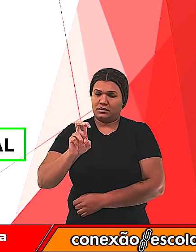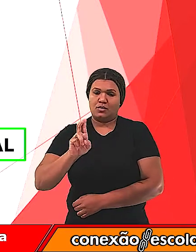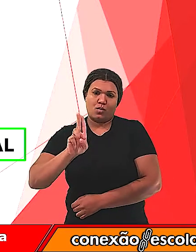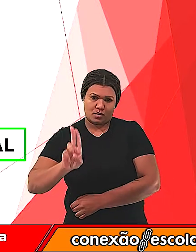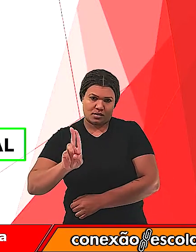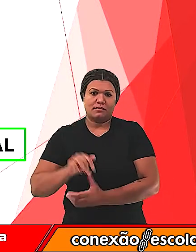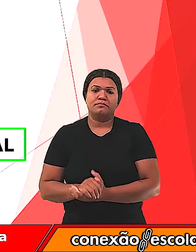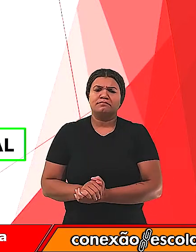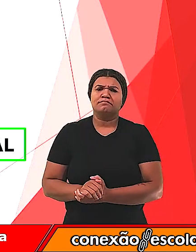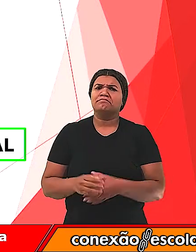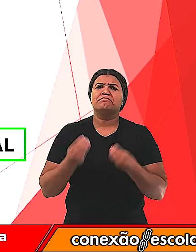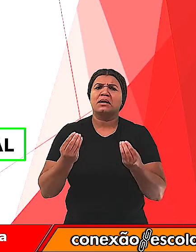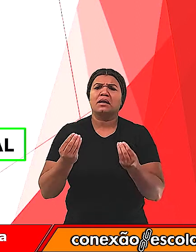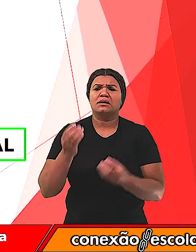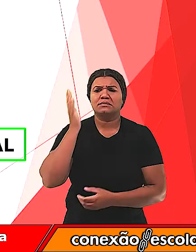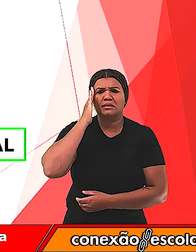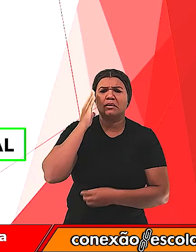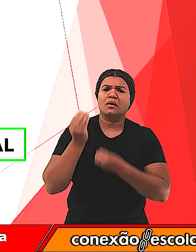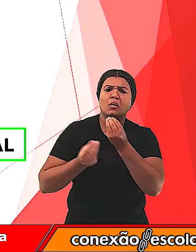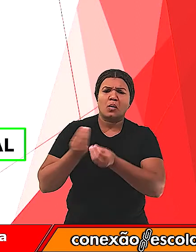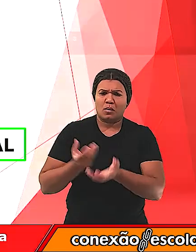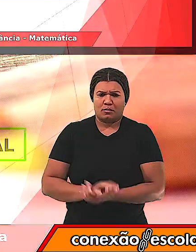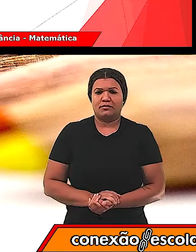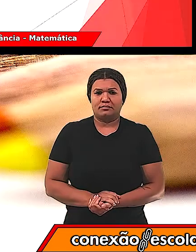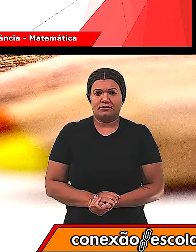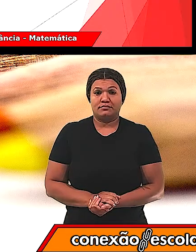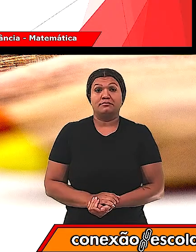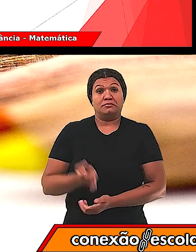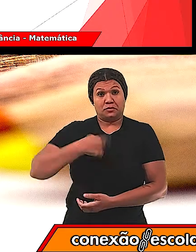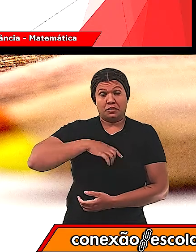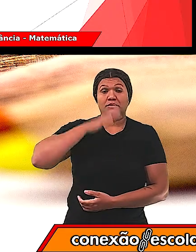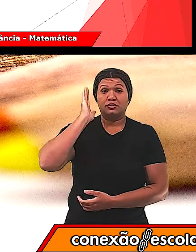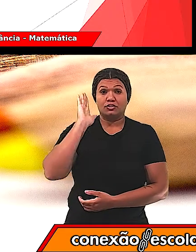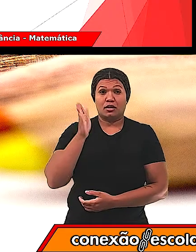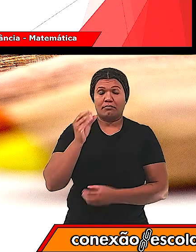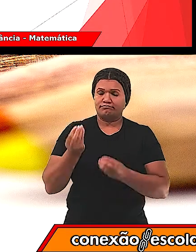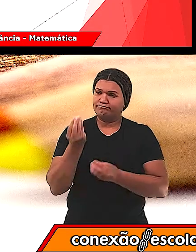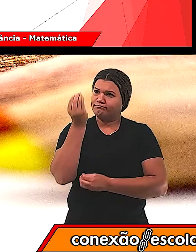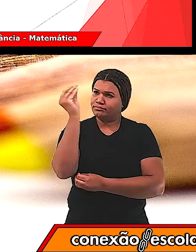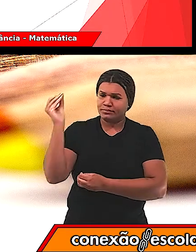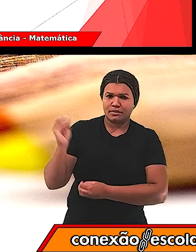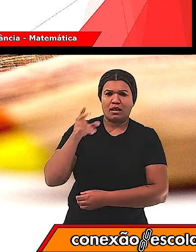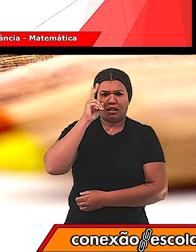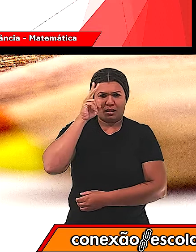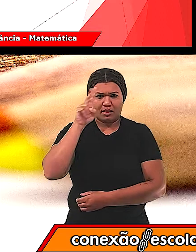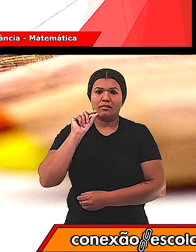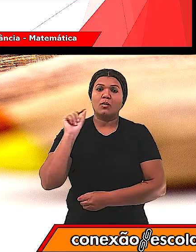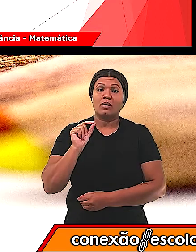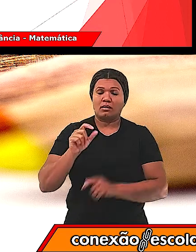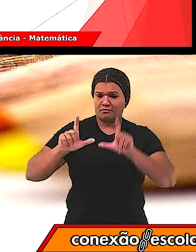unidades. Mas para que eu tenho que saber disso, Isabela? Quando nós colocamos no quadro de valores, lembram do quadro de